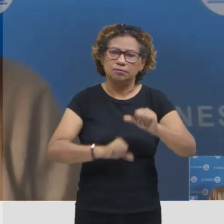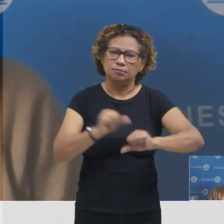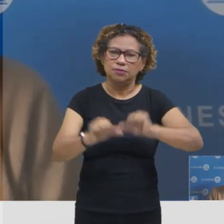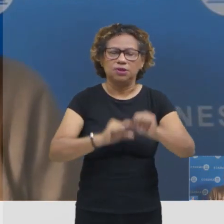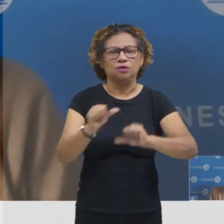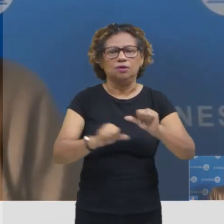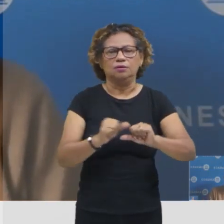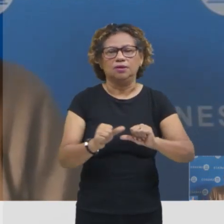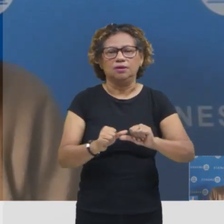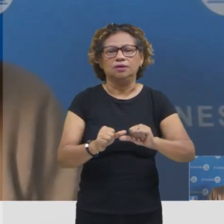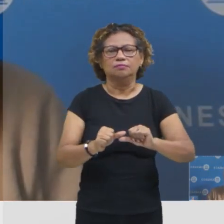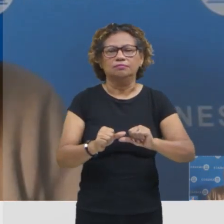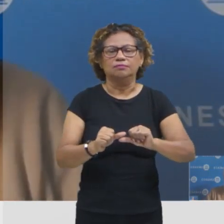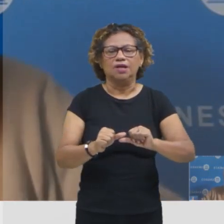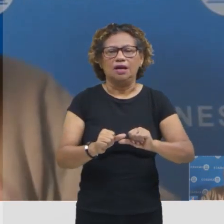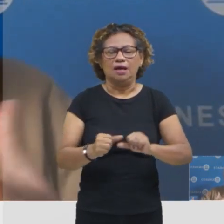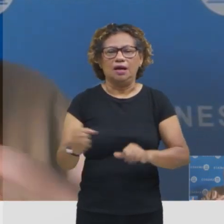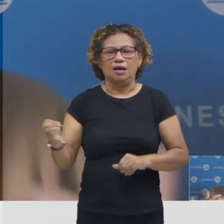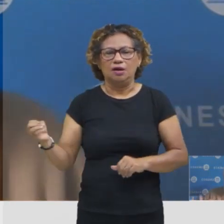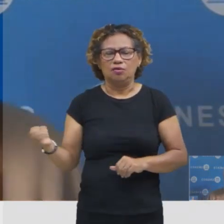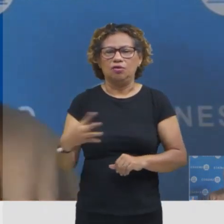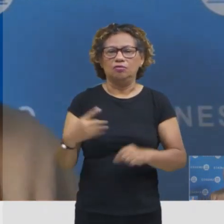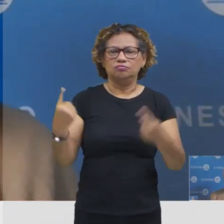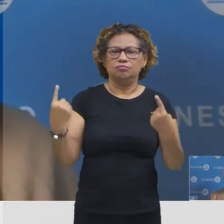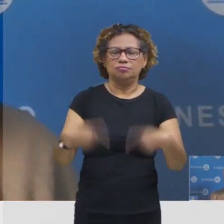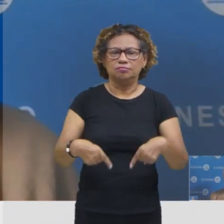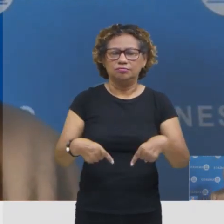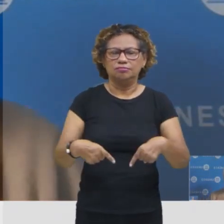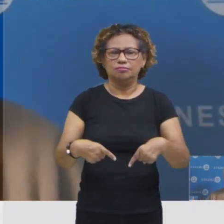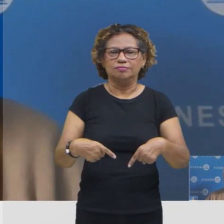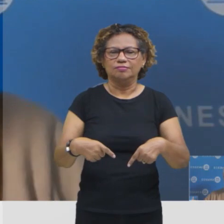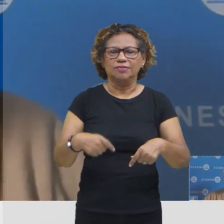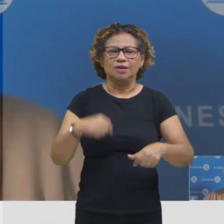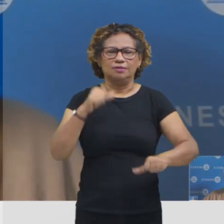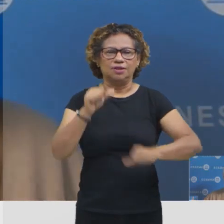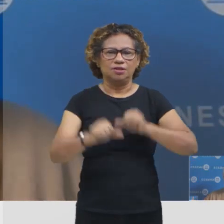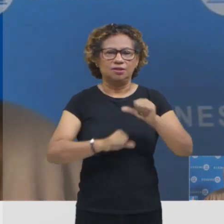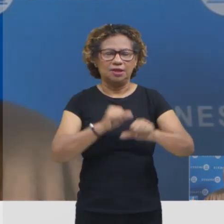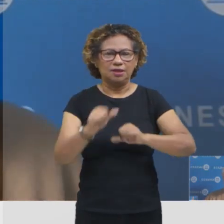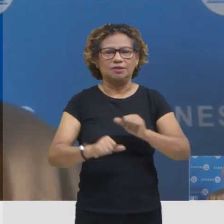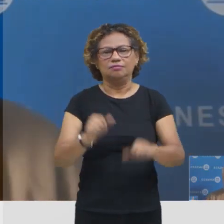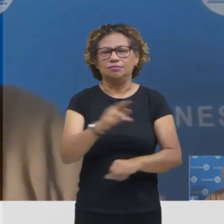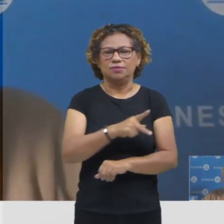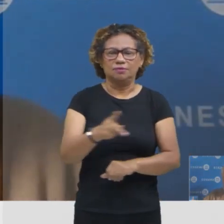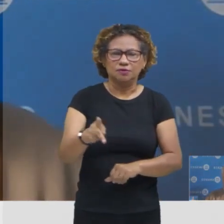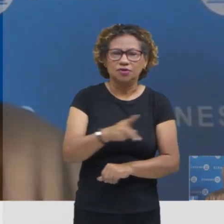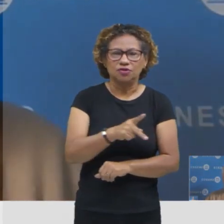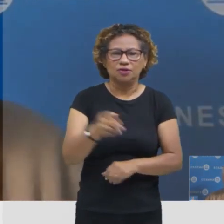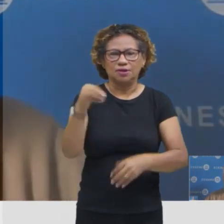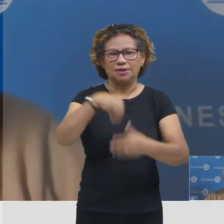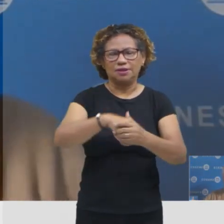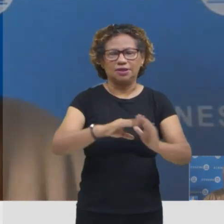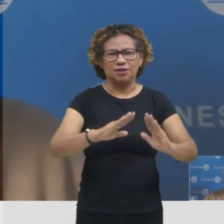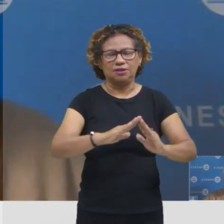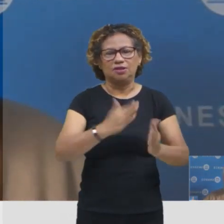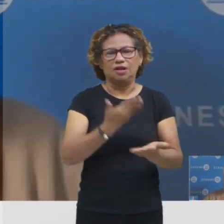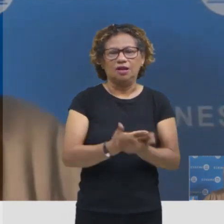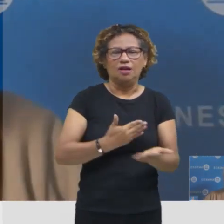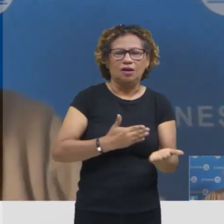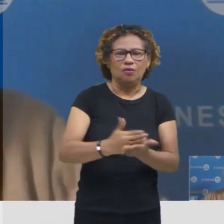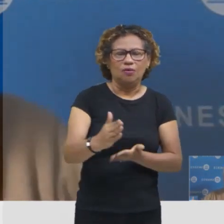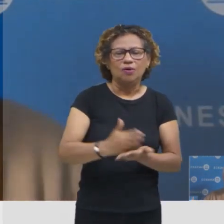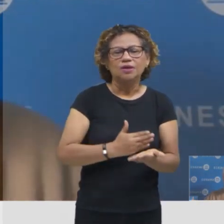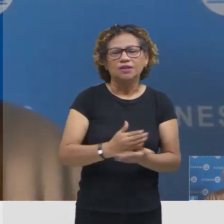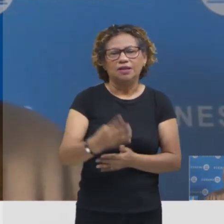portanto, o nosso grande desafio da geração de professores que hoje está nas escolas e que tem 30 anos, 40